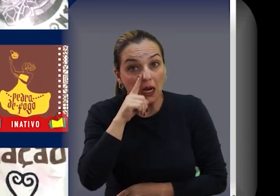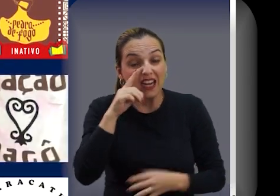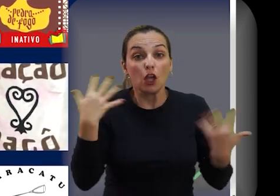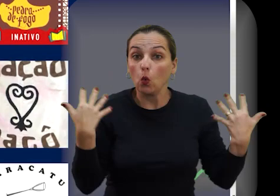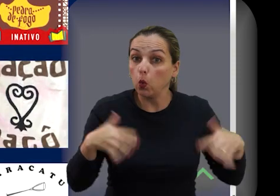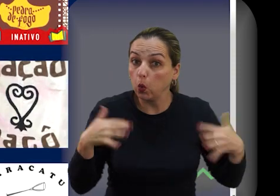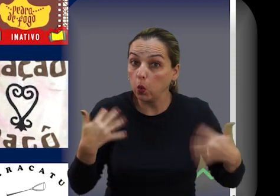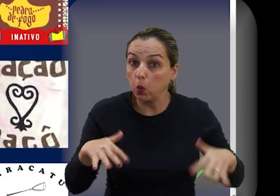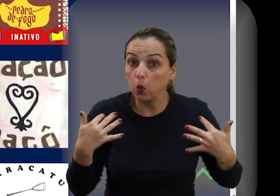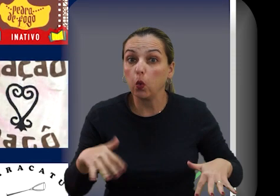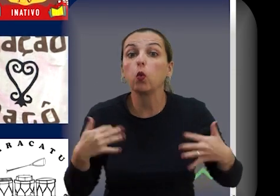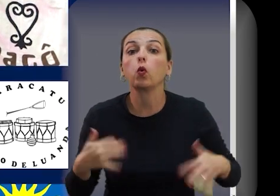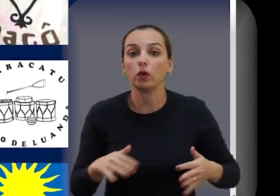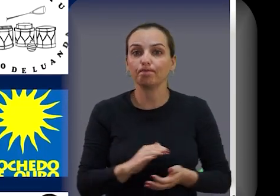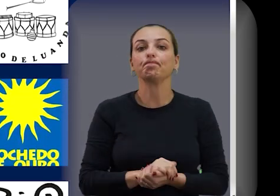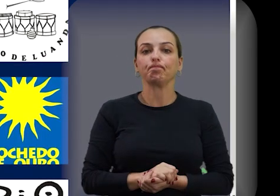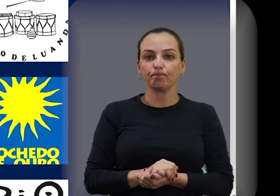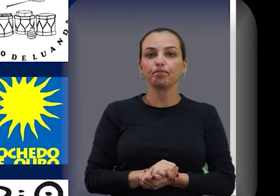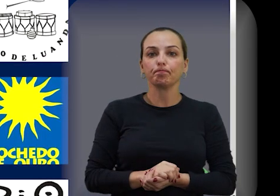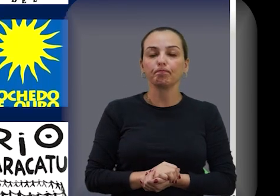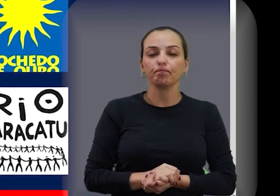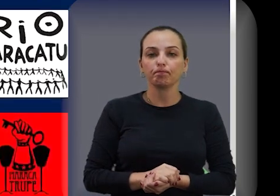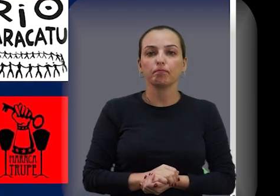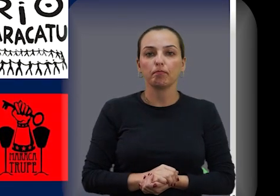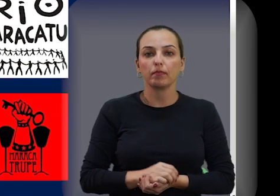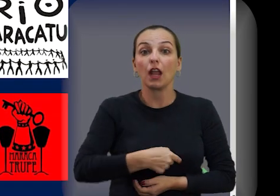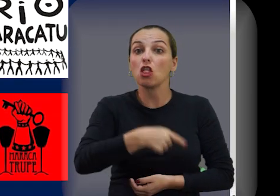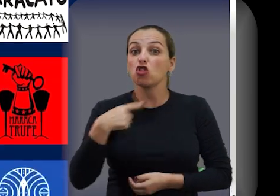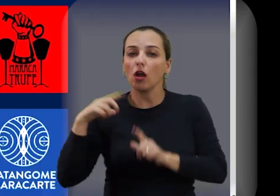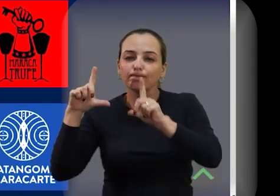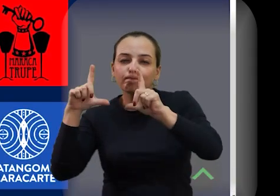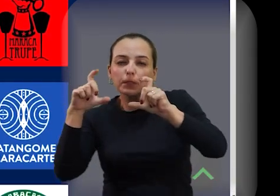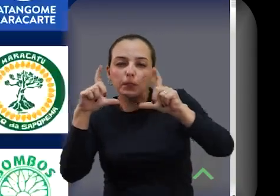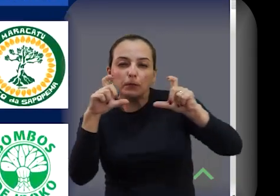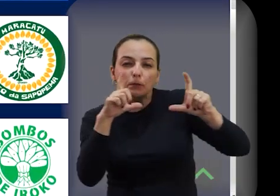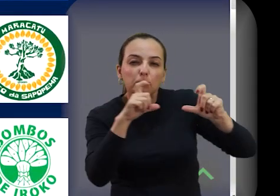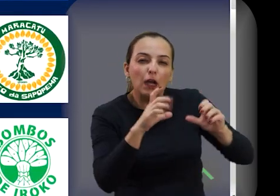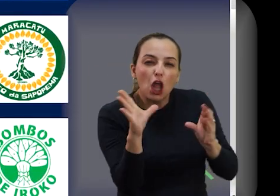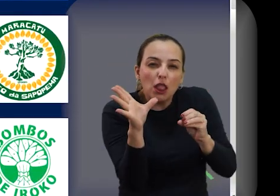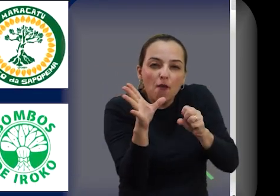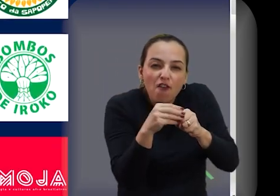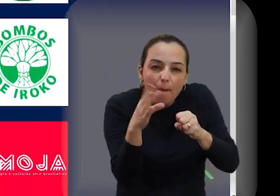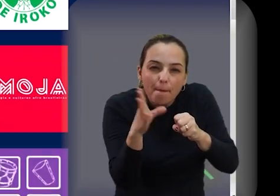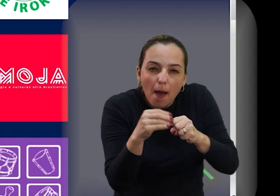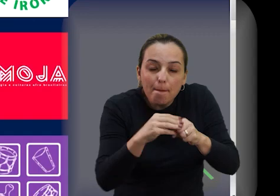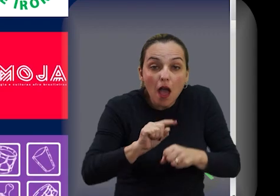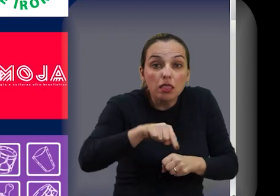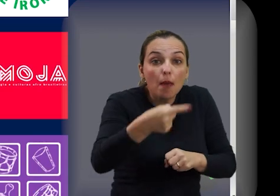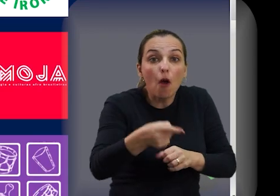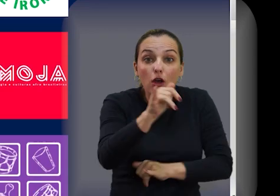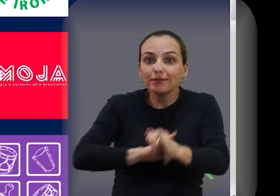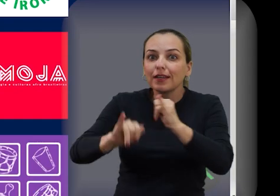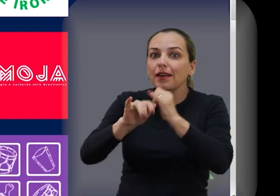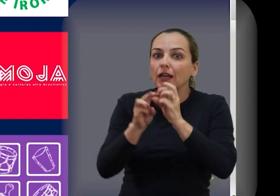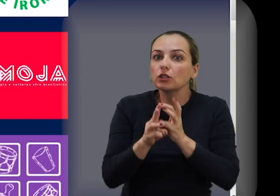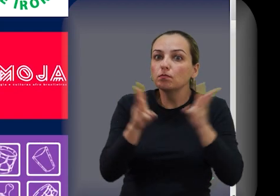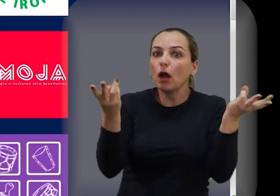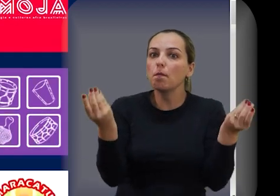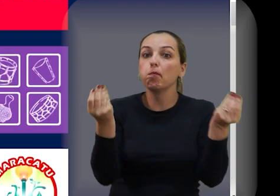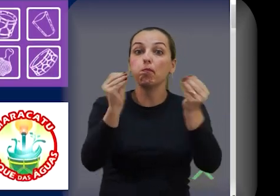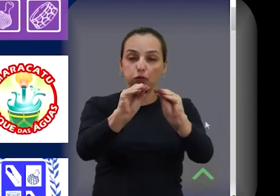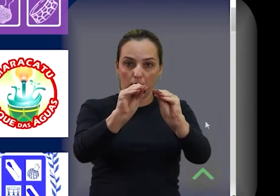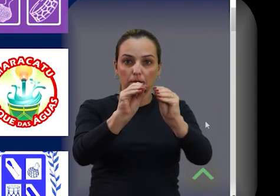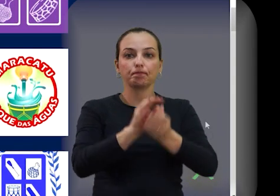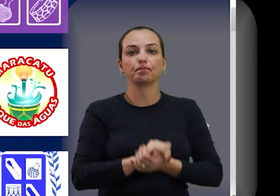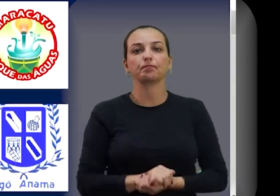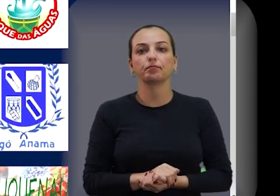realmente perigosas, e lá dentro a gente pegou e teve todo esse trabalho de documentar as nações, de registrar, de